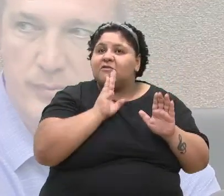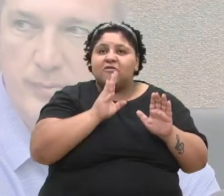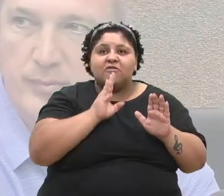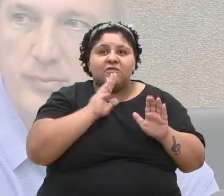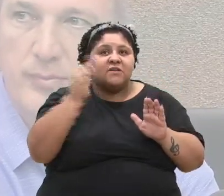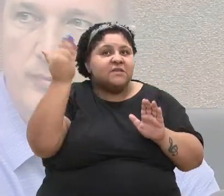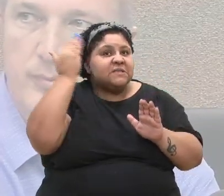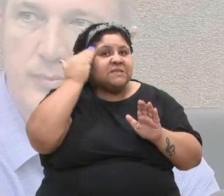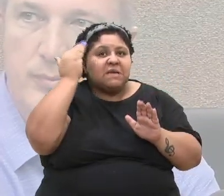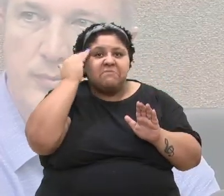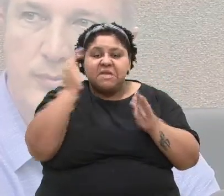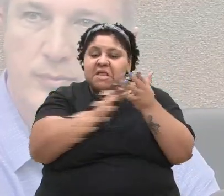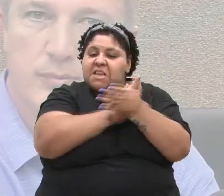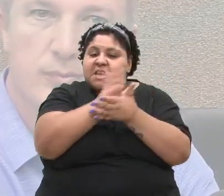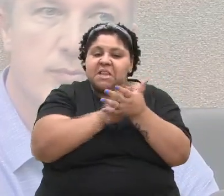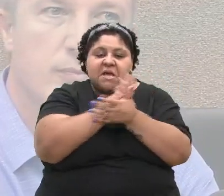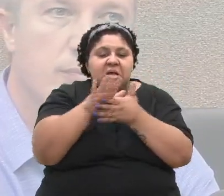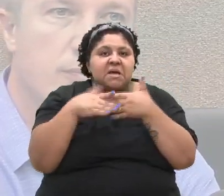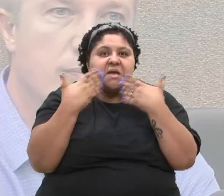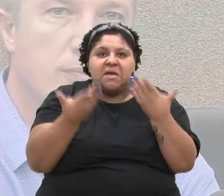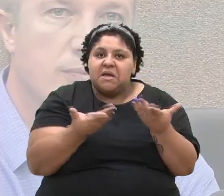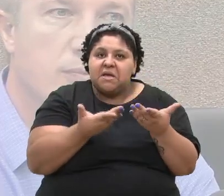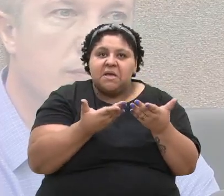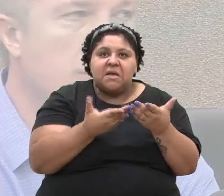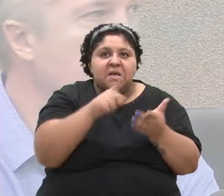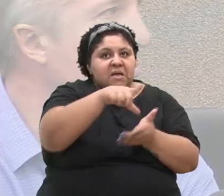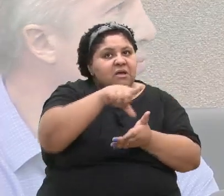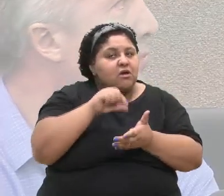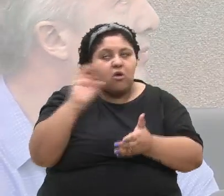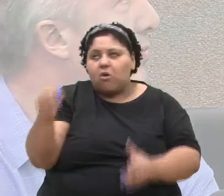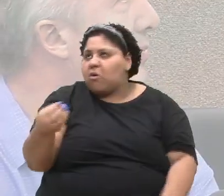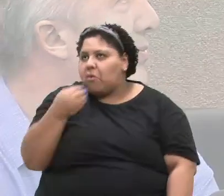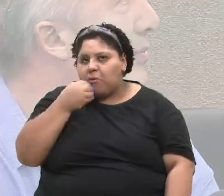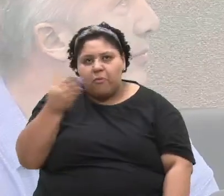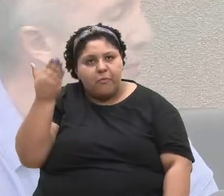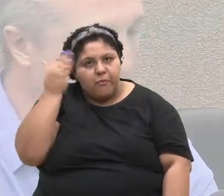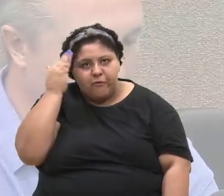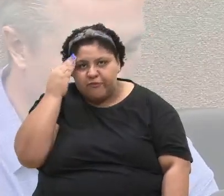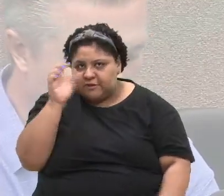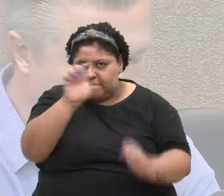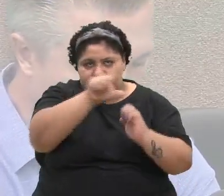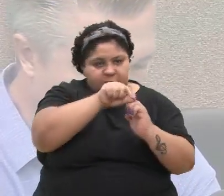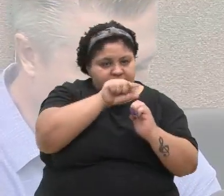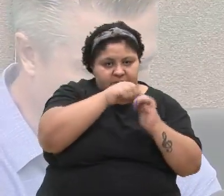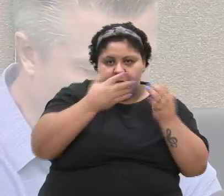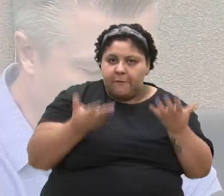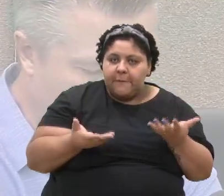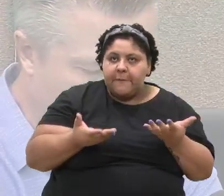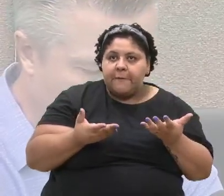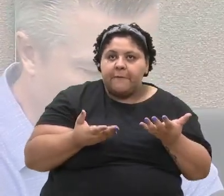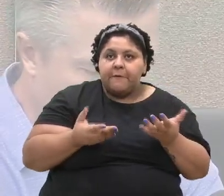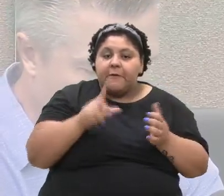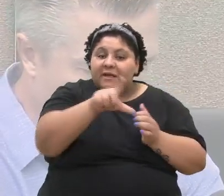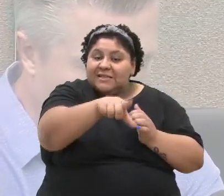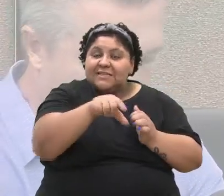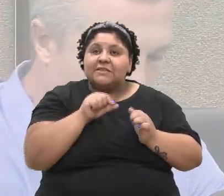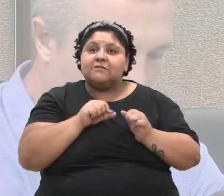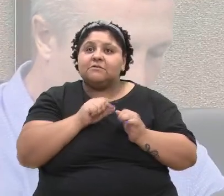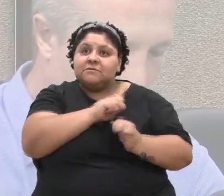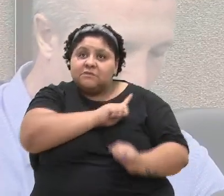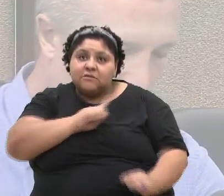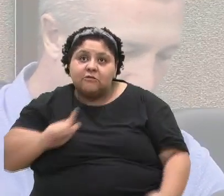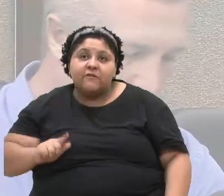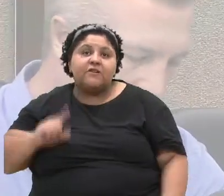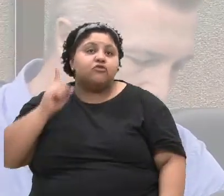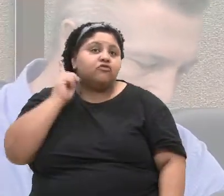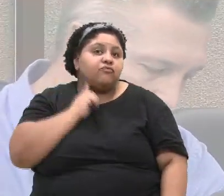de onde veio e se elegeu. Claro que sabia no aspecto empresarial. E se elegeu no governador de